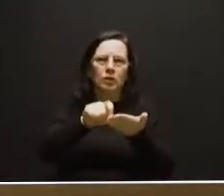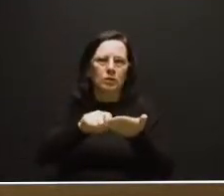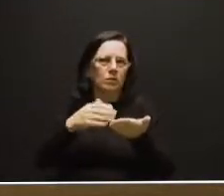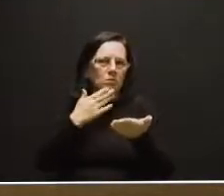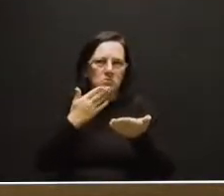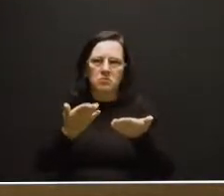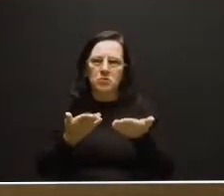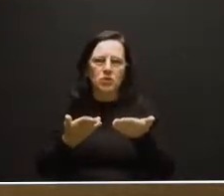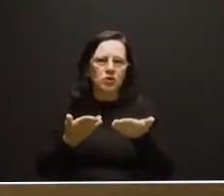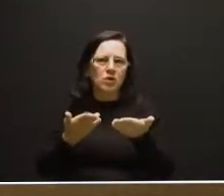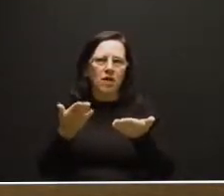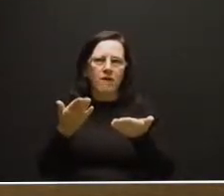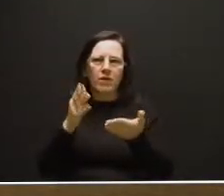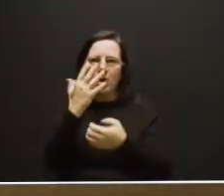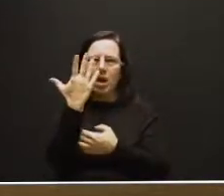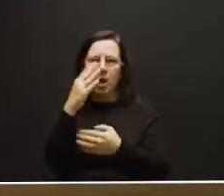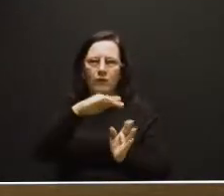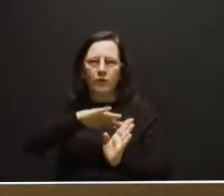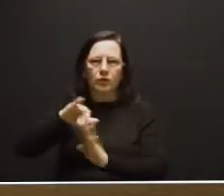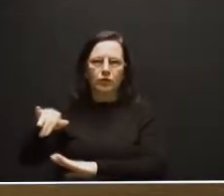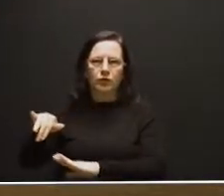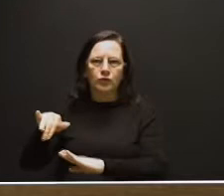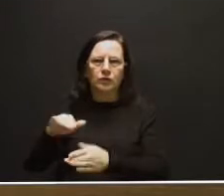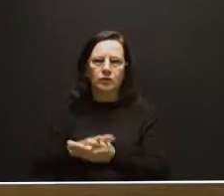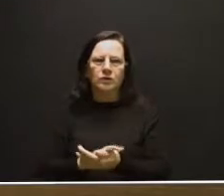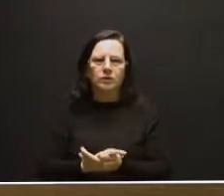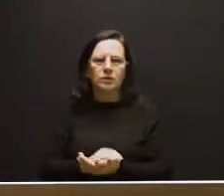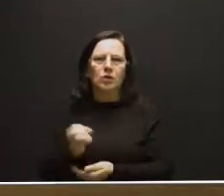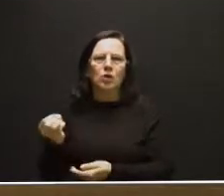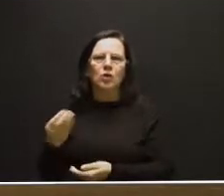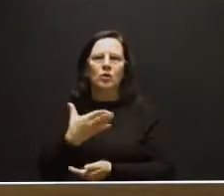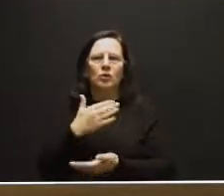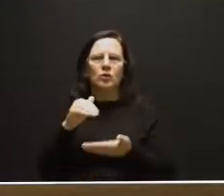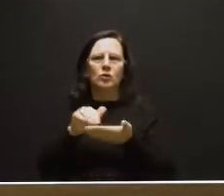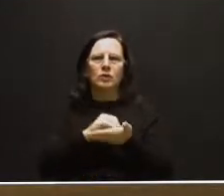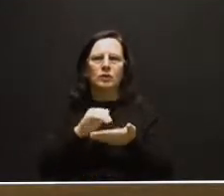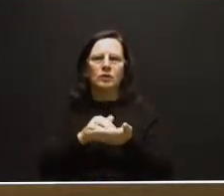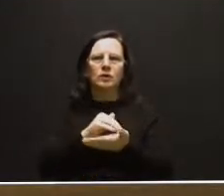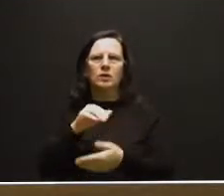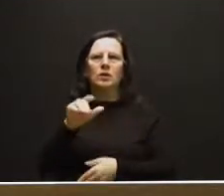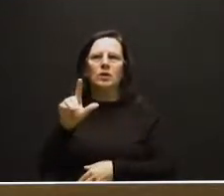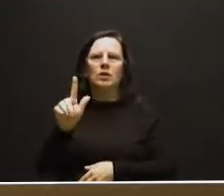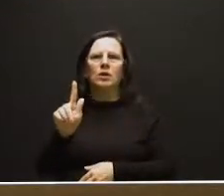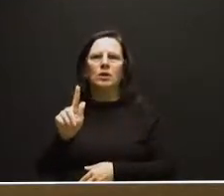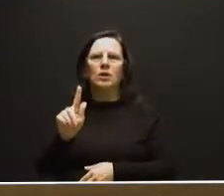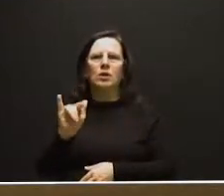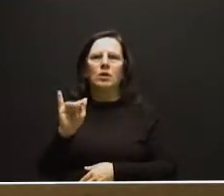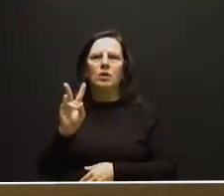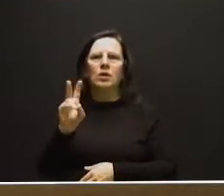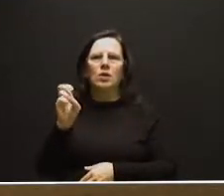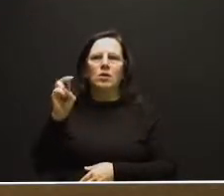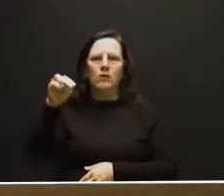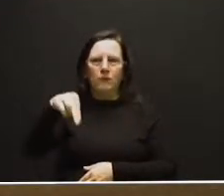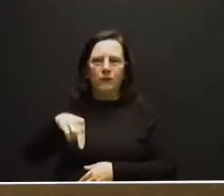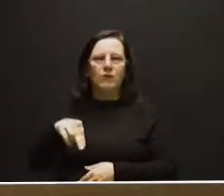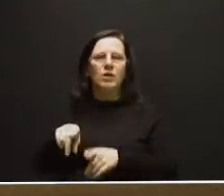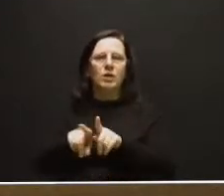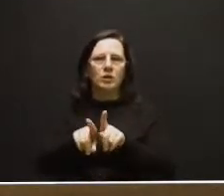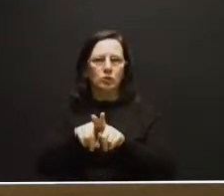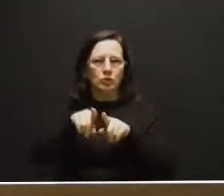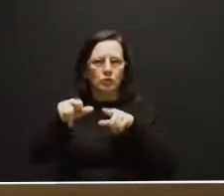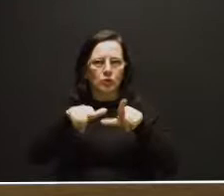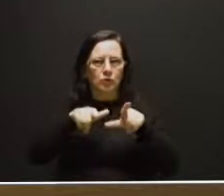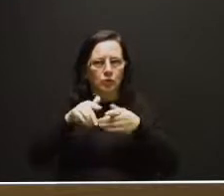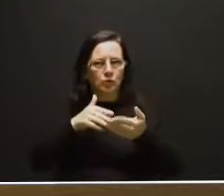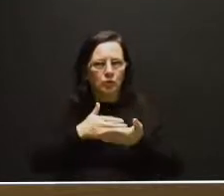era que pedir por gilvan o novo novo secretário da cep pra quê de celebridade em questão desses trabalhos